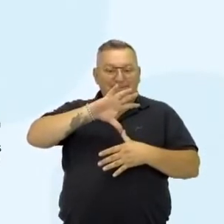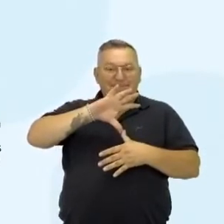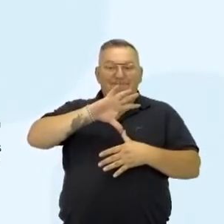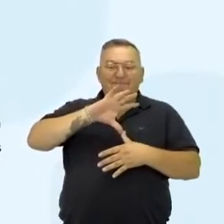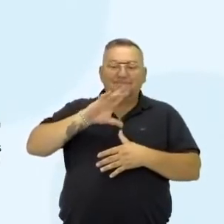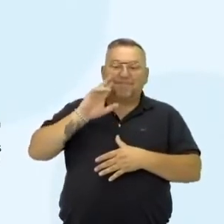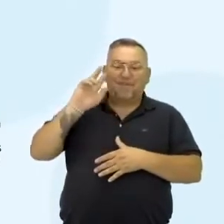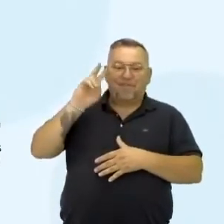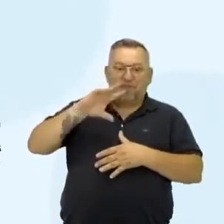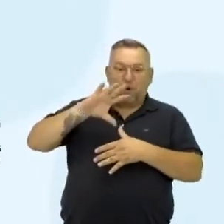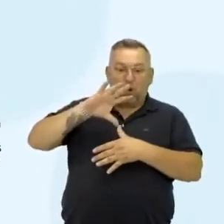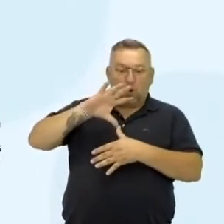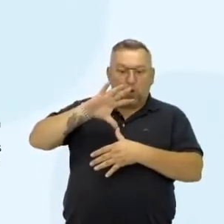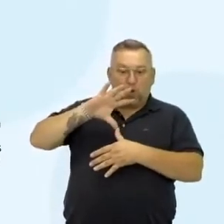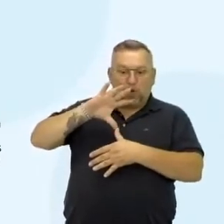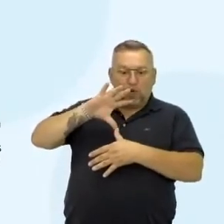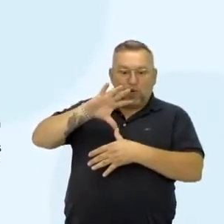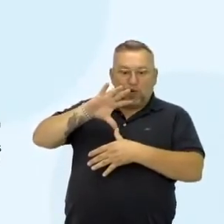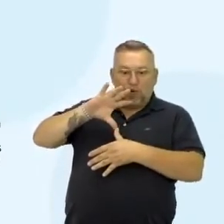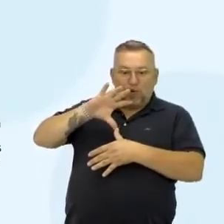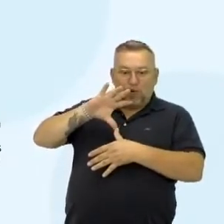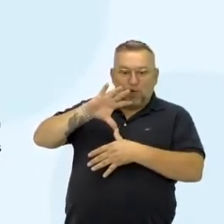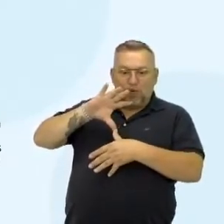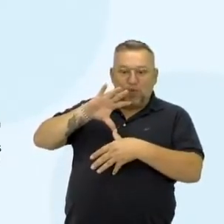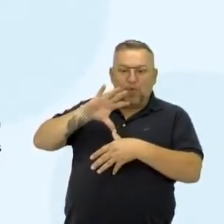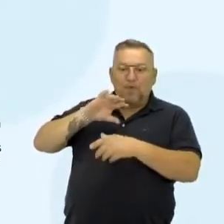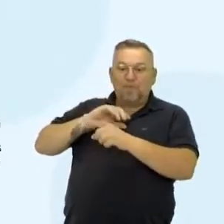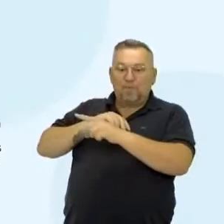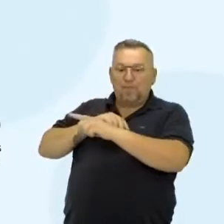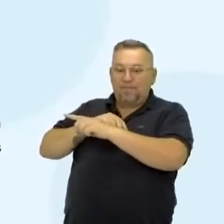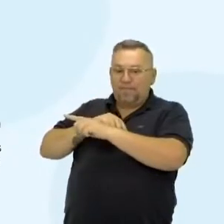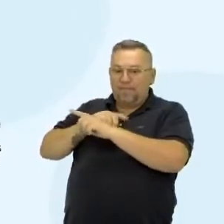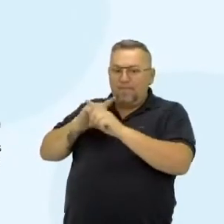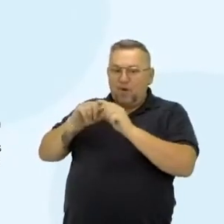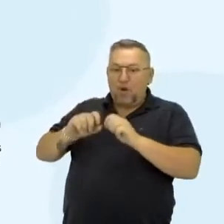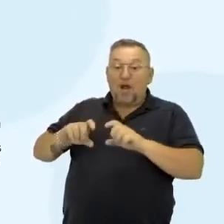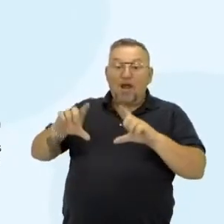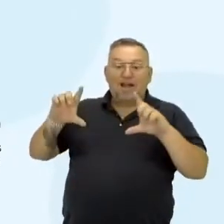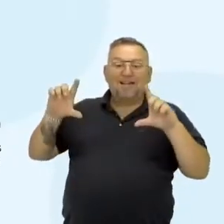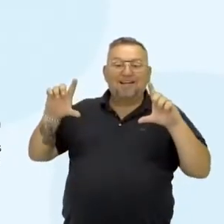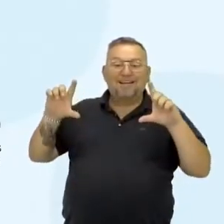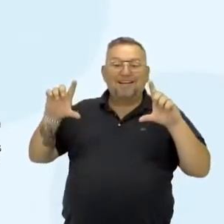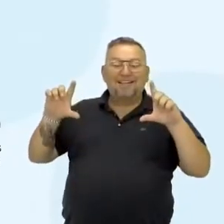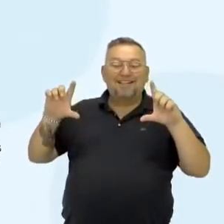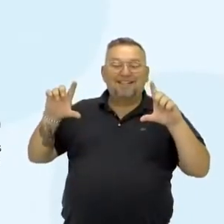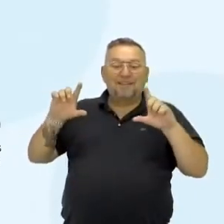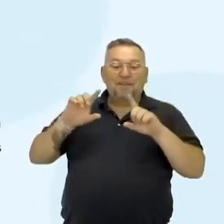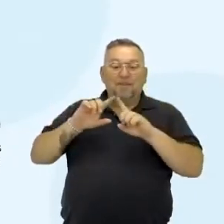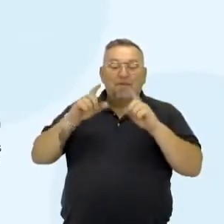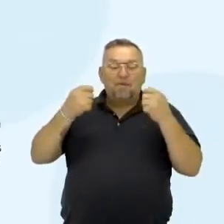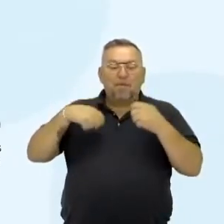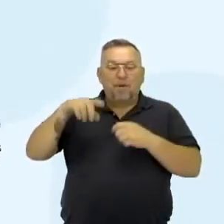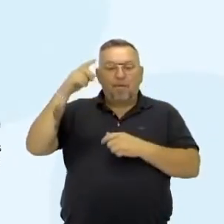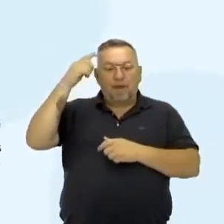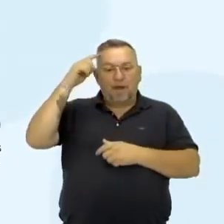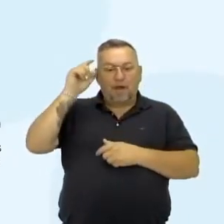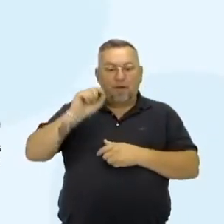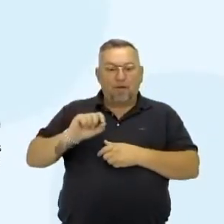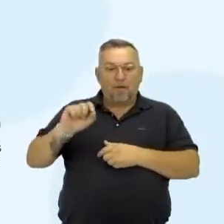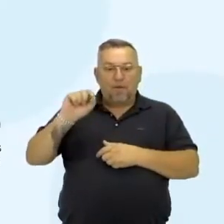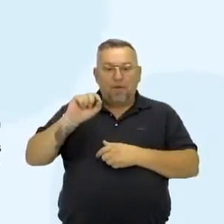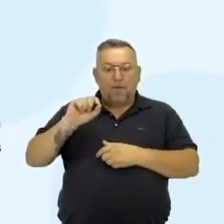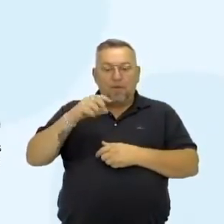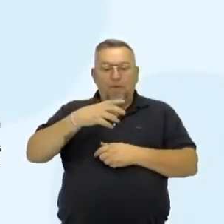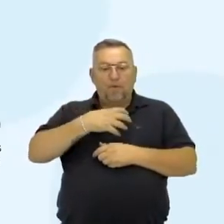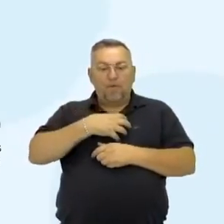nessa perspectiva, o mapa da América Espanhola, mas eu vou trazer aqui ele mais ampliado. Porque a gente precisa pensar